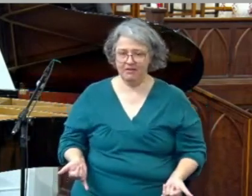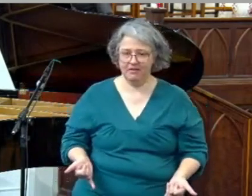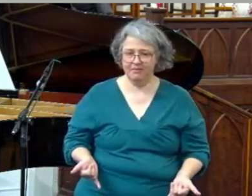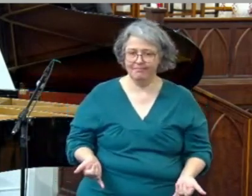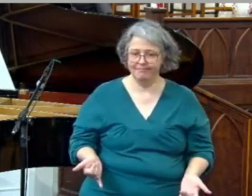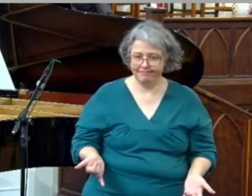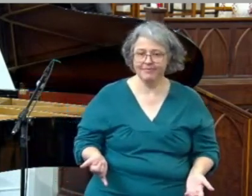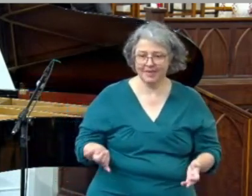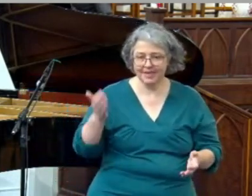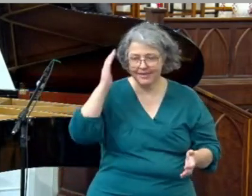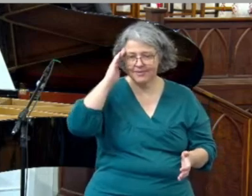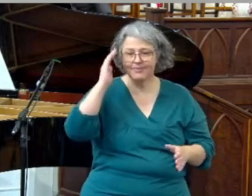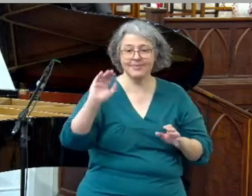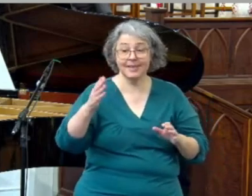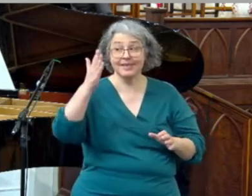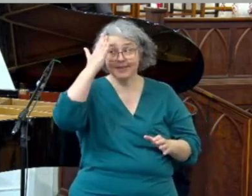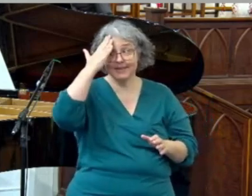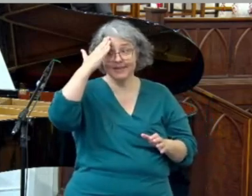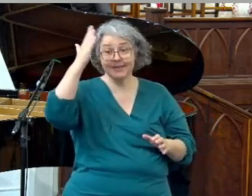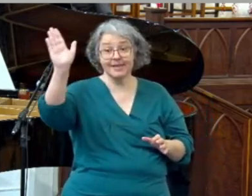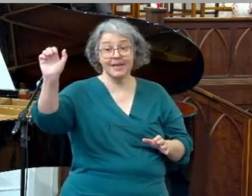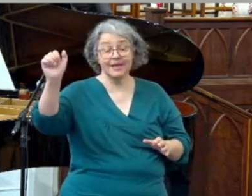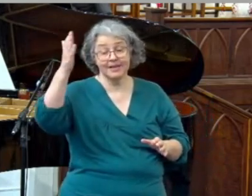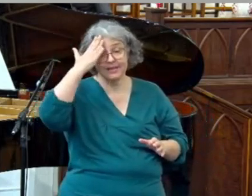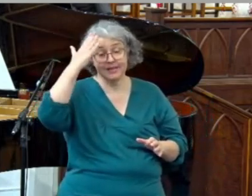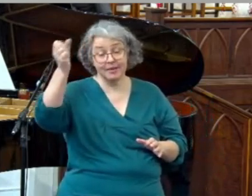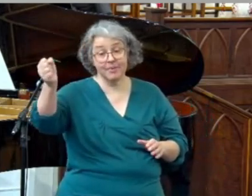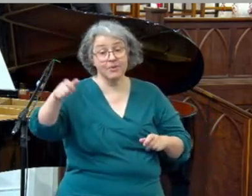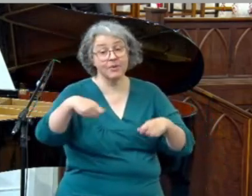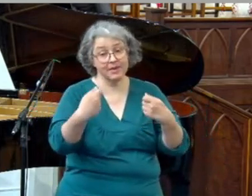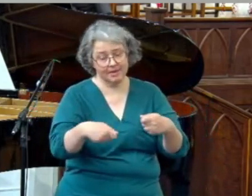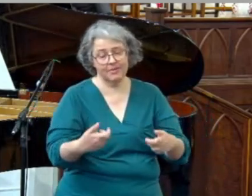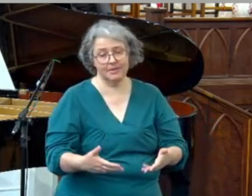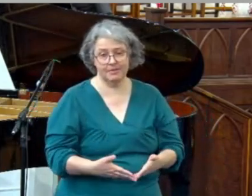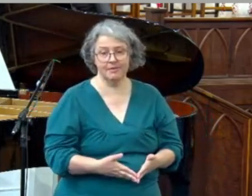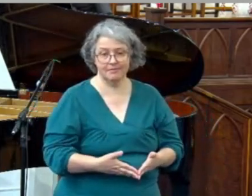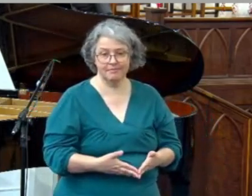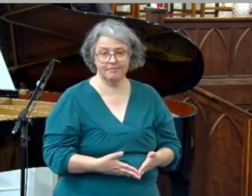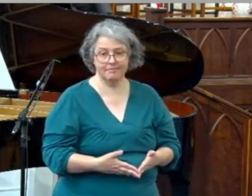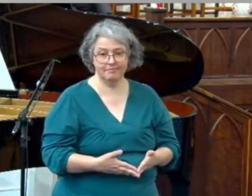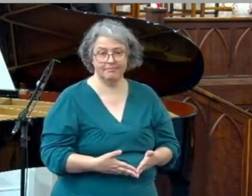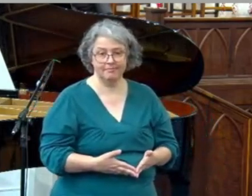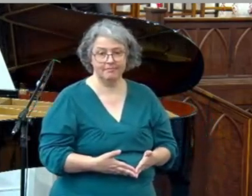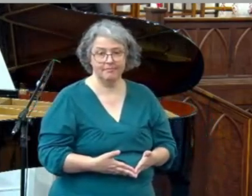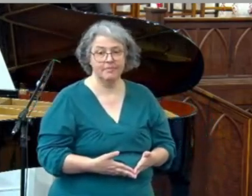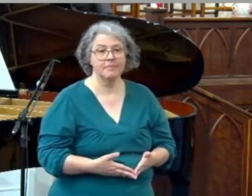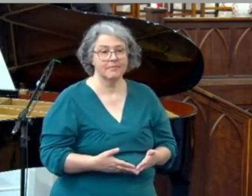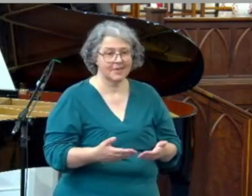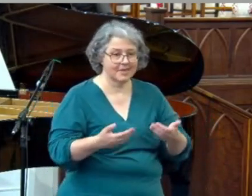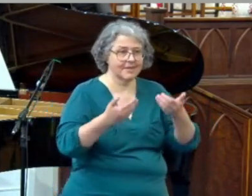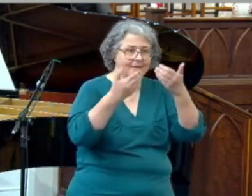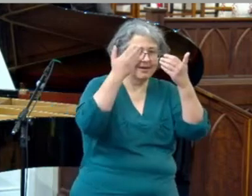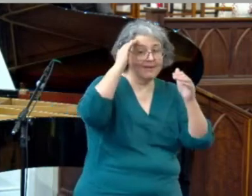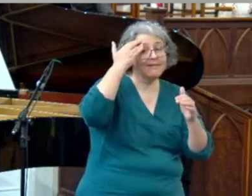esse procedimento que exige este bom senso do cristão.